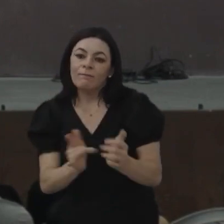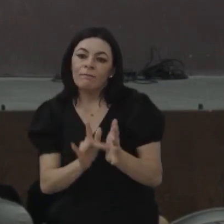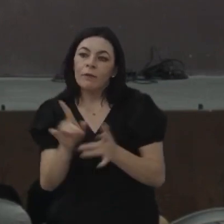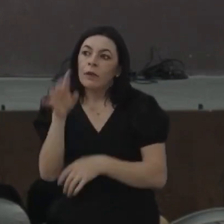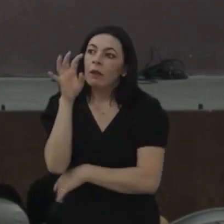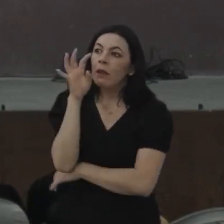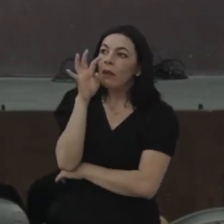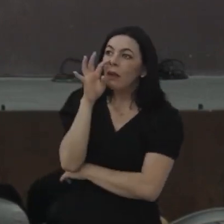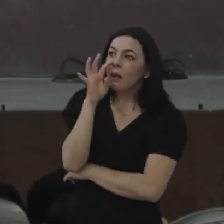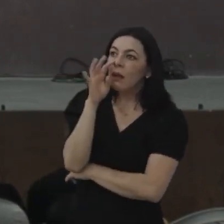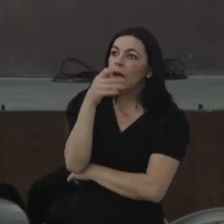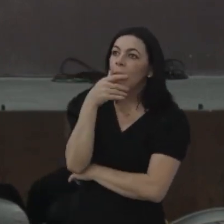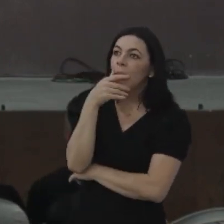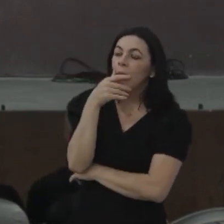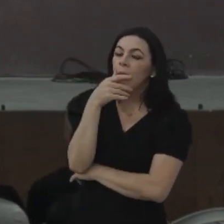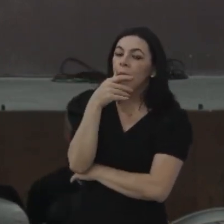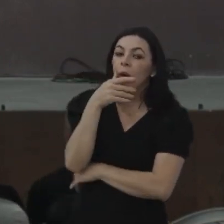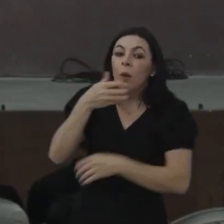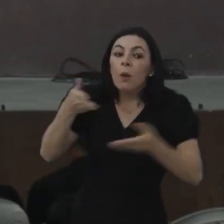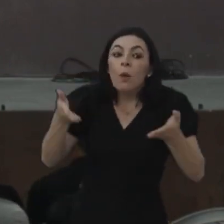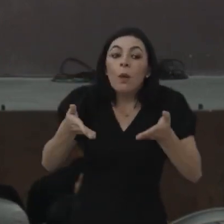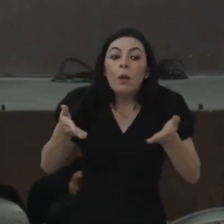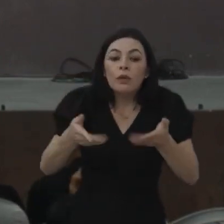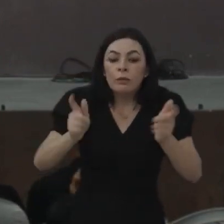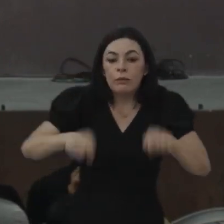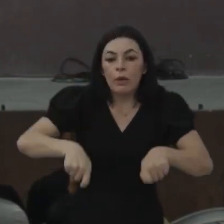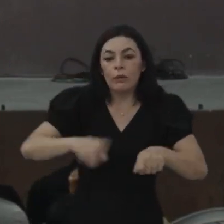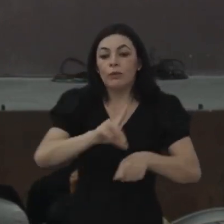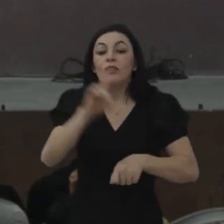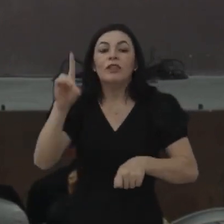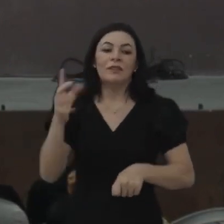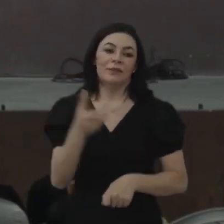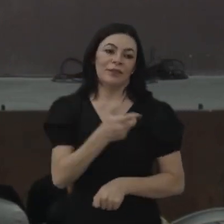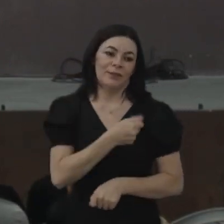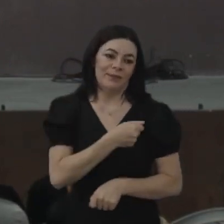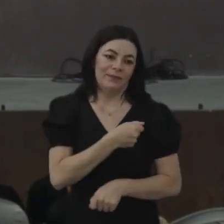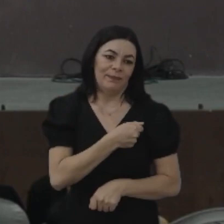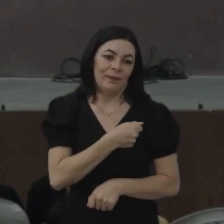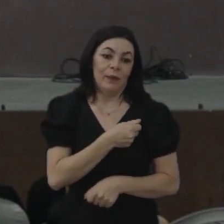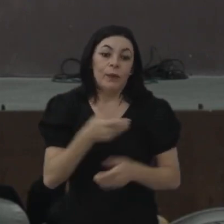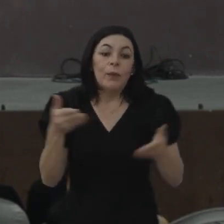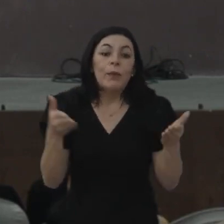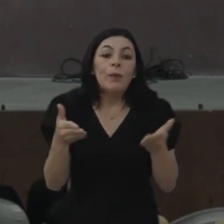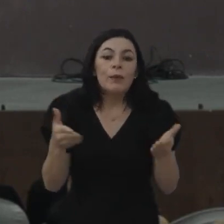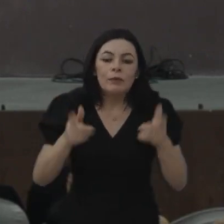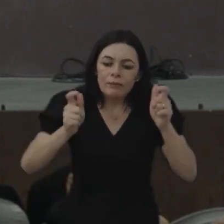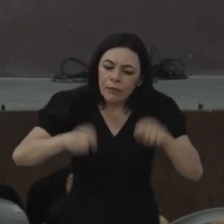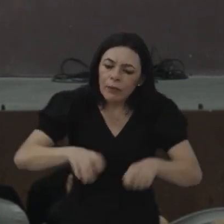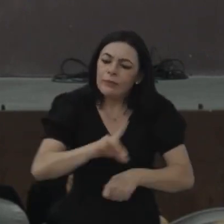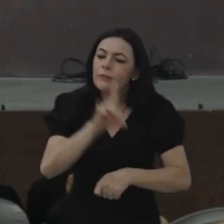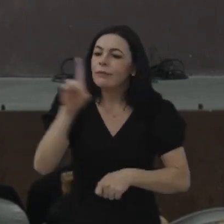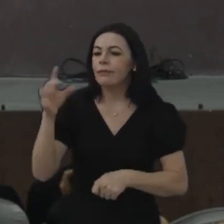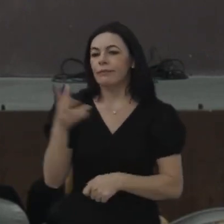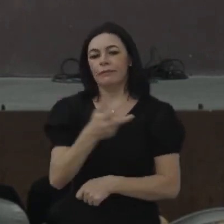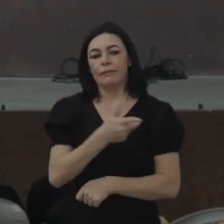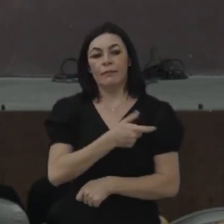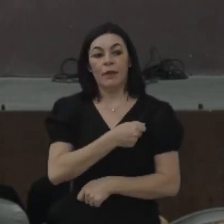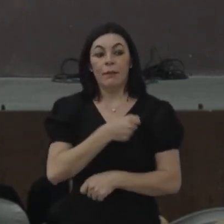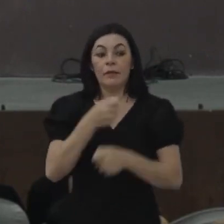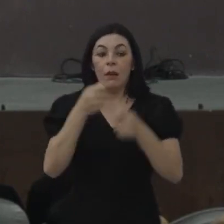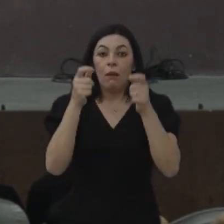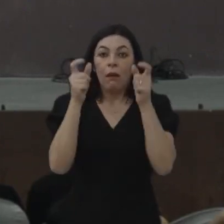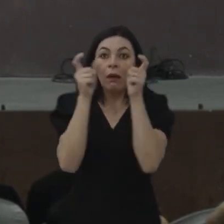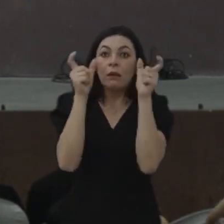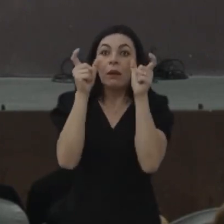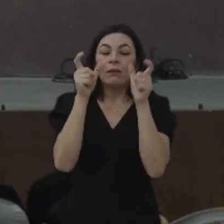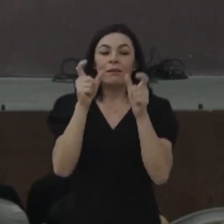mensagem, hoje pode ser a tua salvação. Hoje pode ser o dia da tua salvação. Abre os teus olhos e o